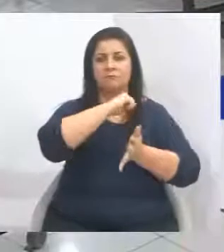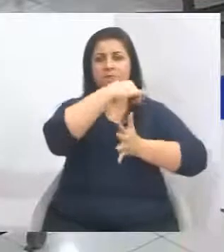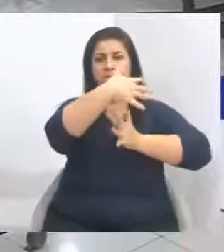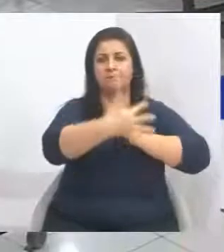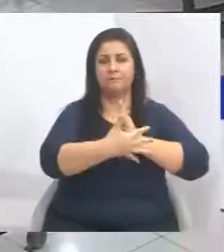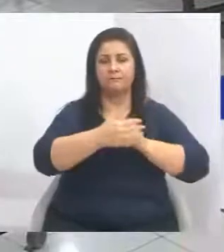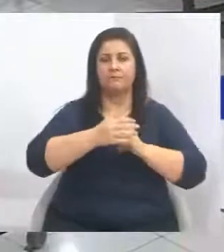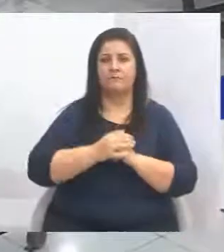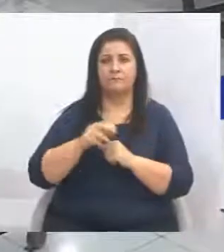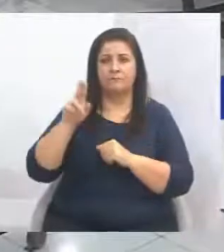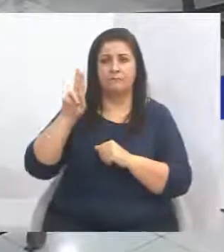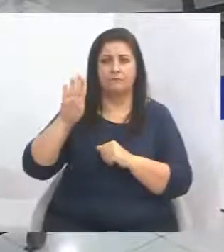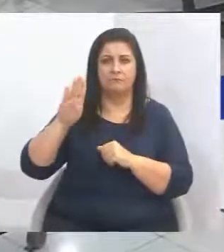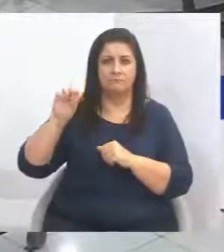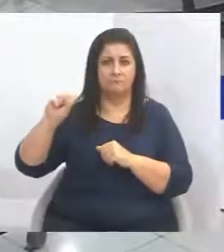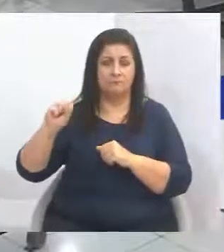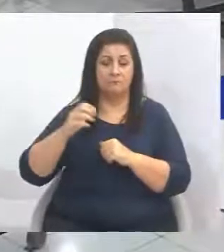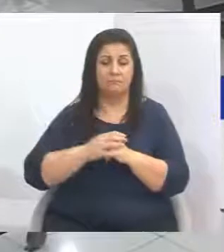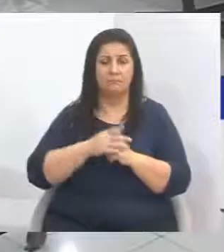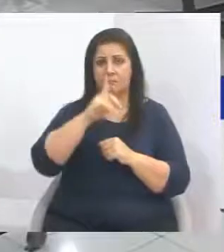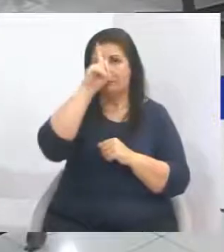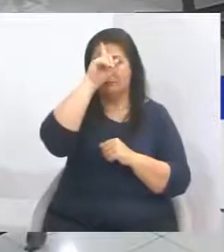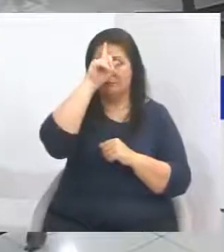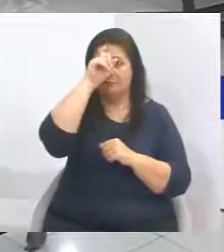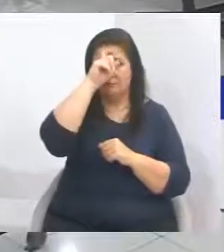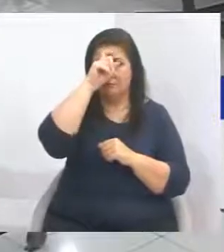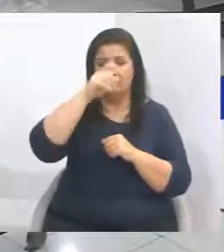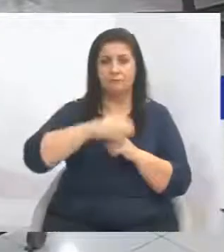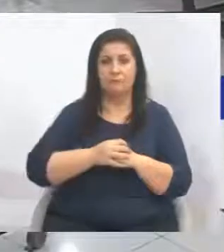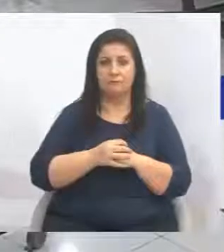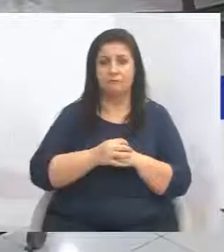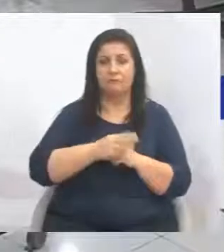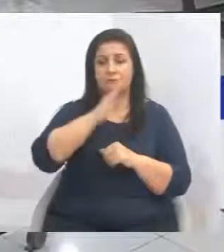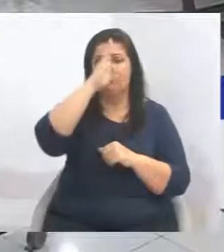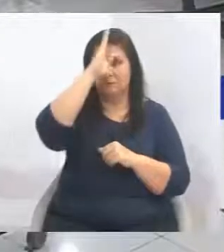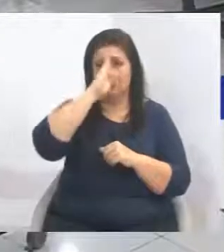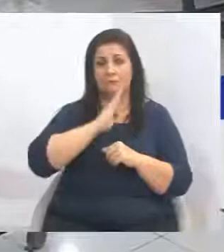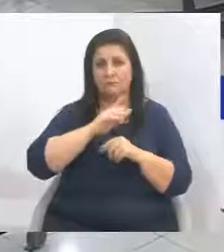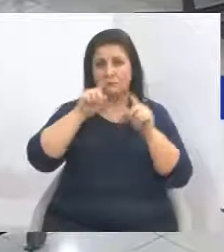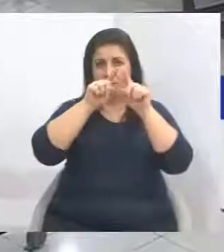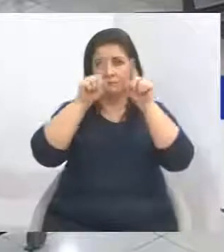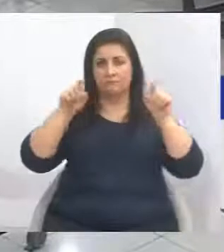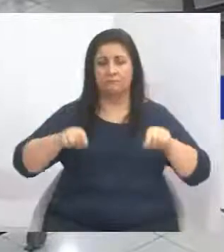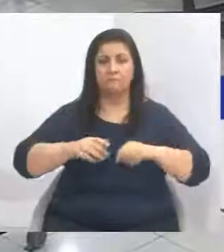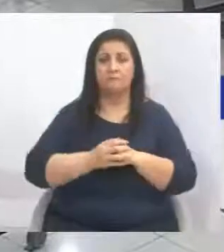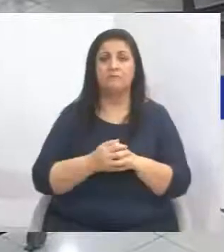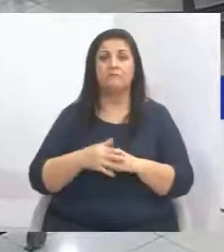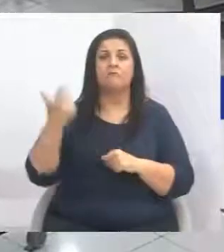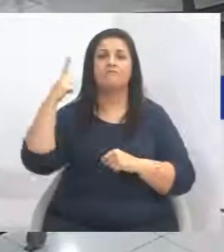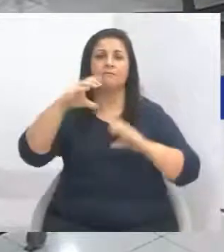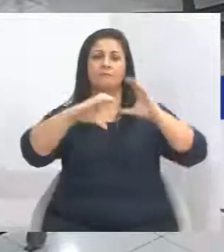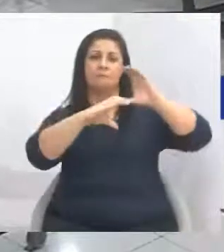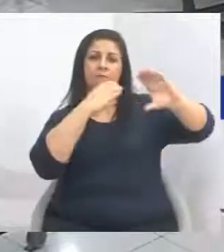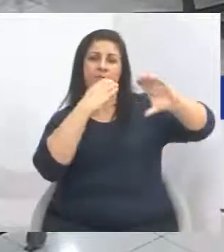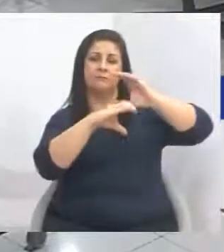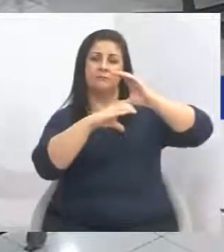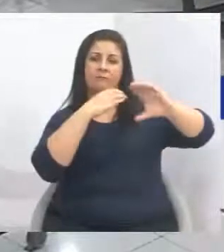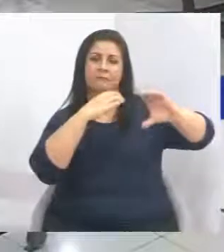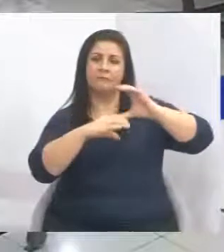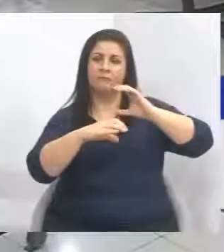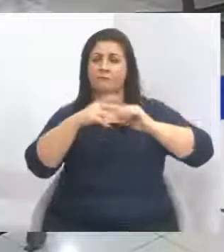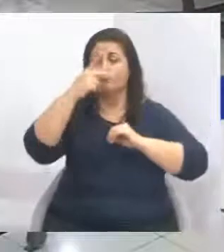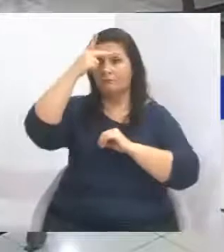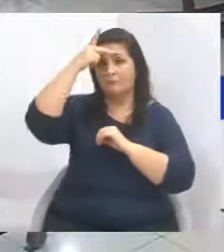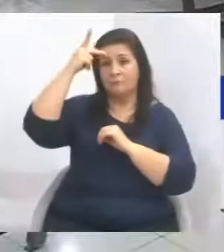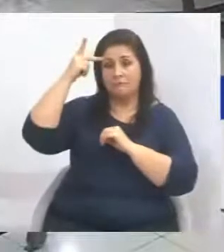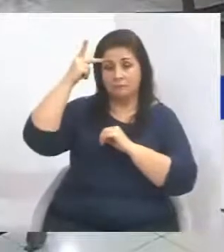nas UBSs, nos hospitais públicos, para que pudesse fazer a comunicação entre as